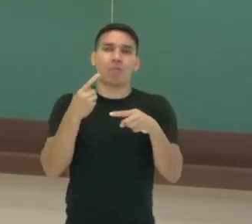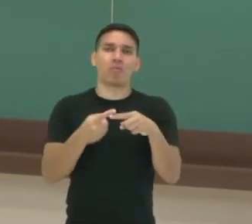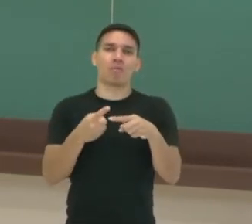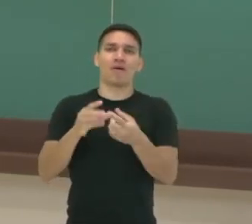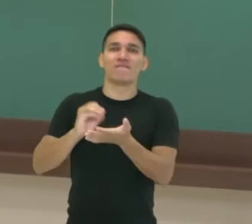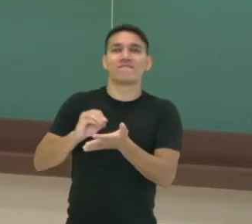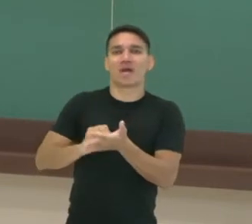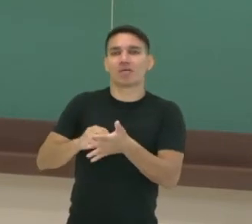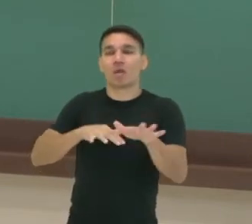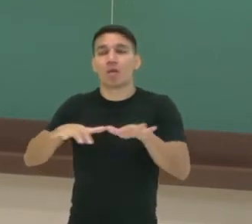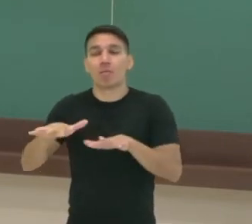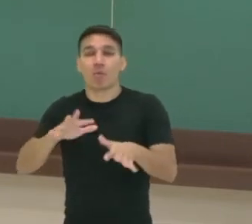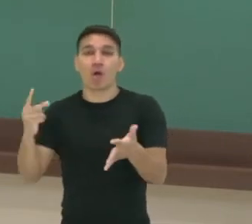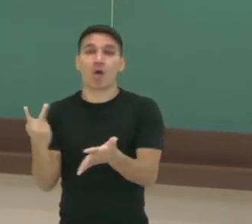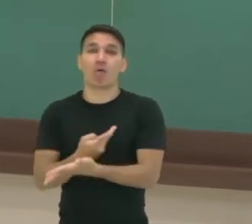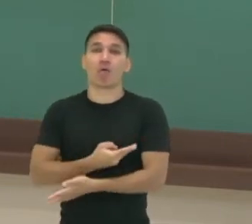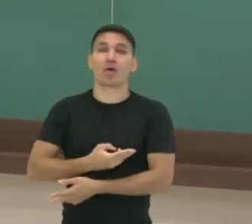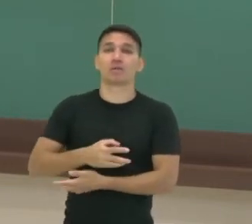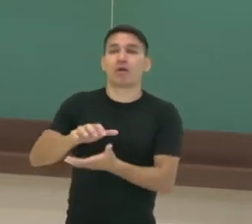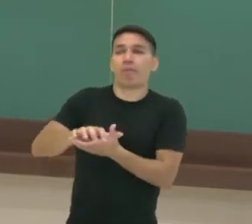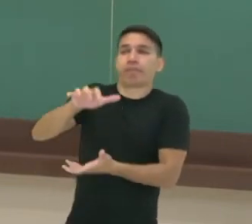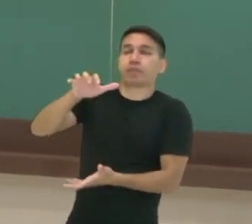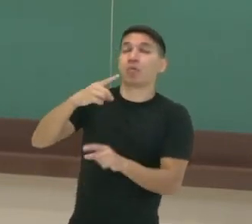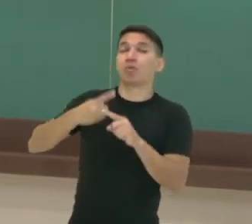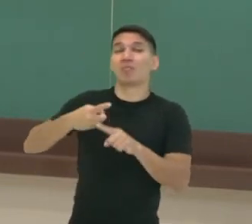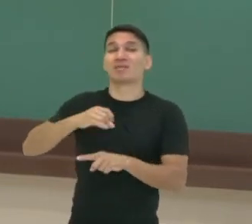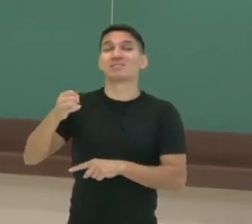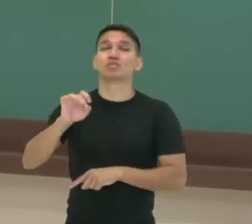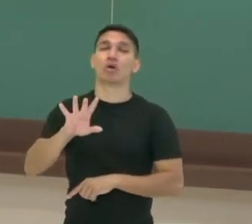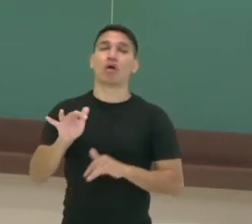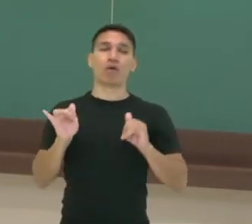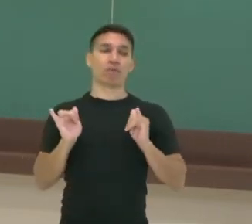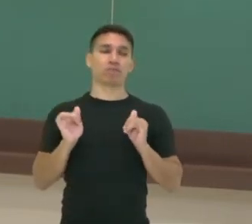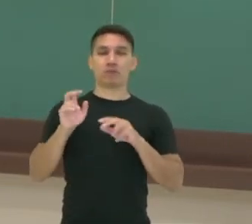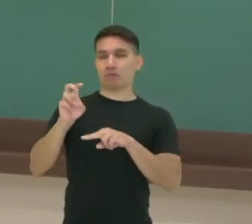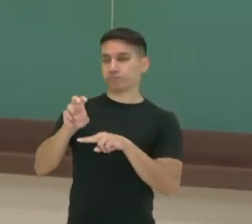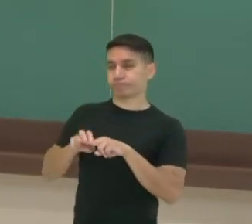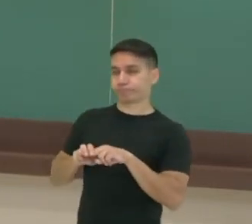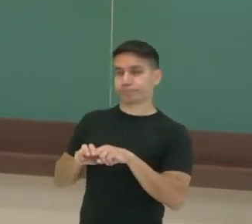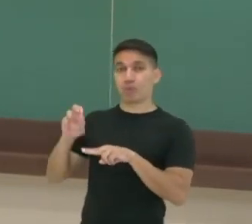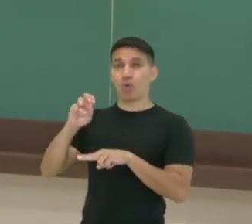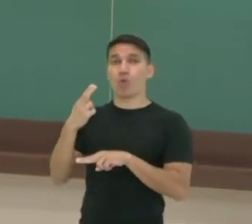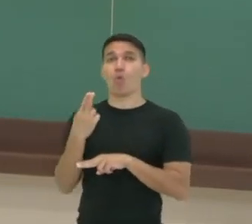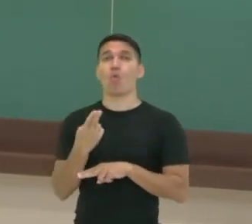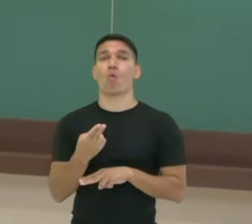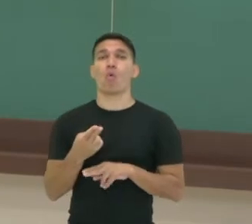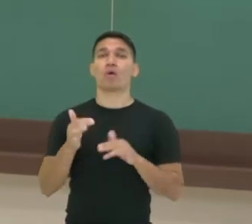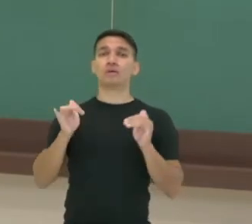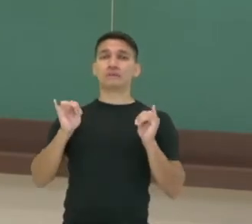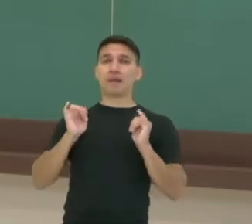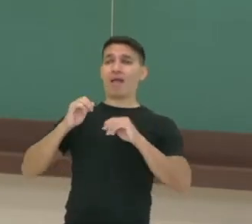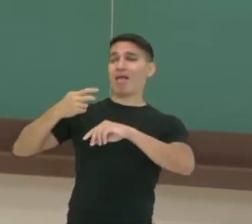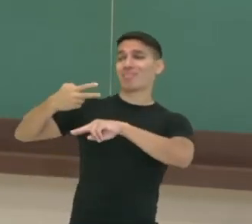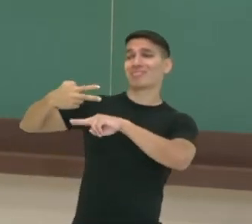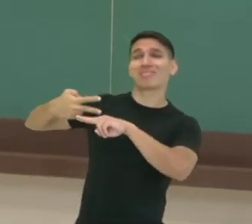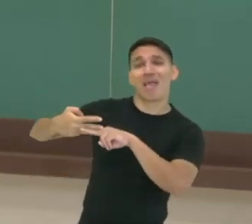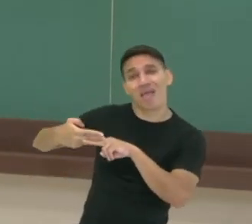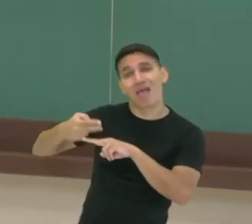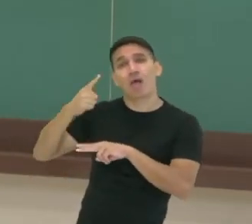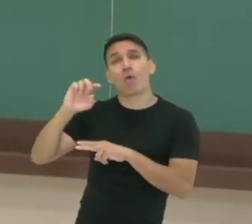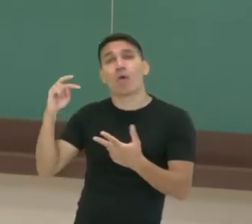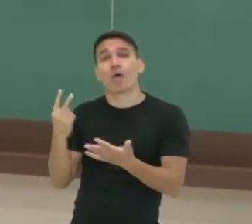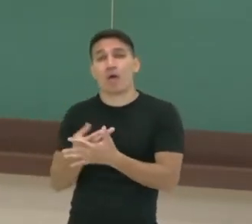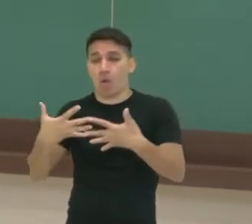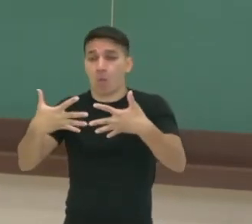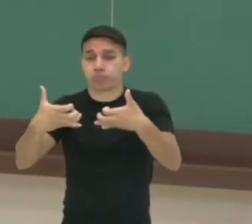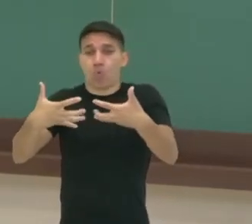as pessoas da terceira idade, porque se elas vão ficar a maior parte do tempo sentadinhas ou deitadinhas, esse músculo não vai estar